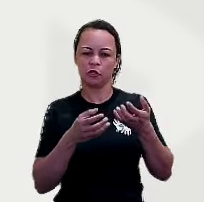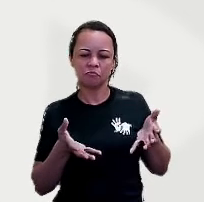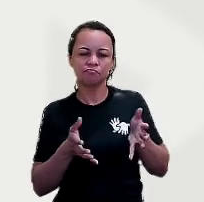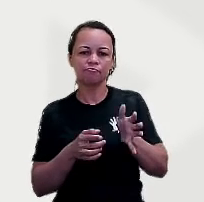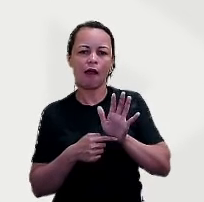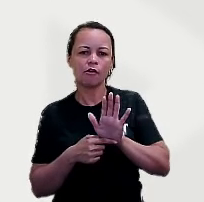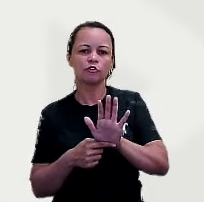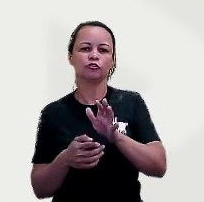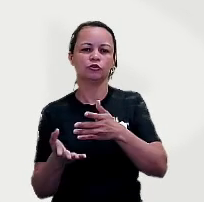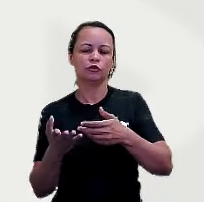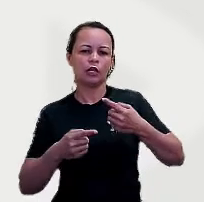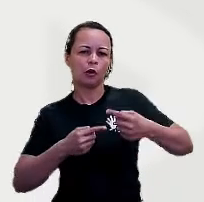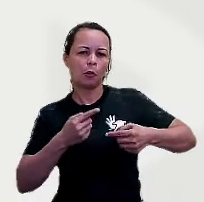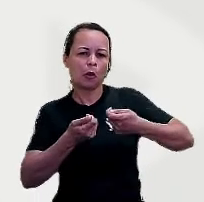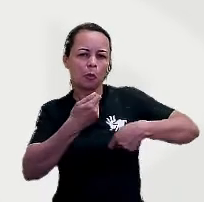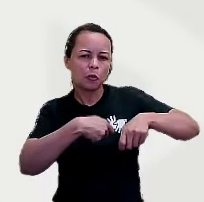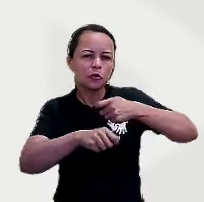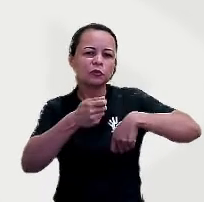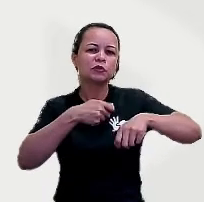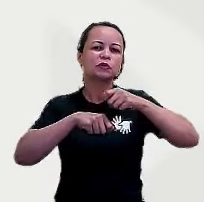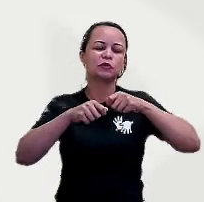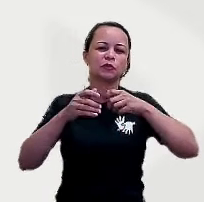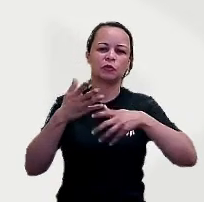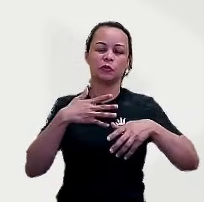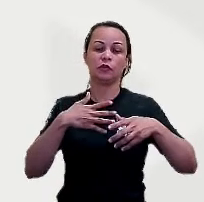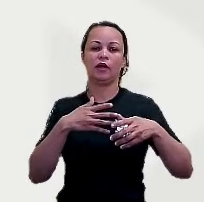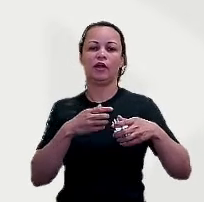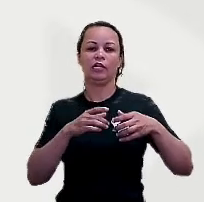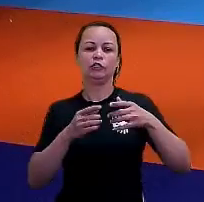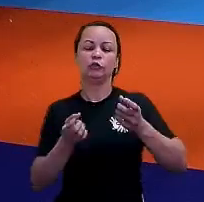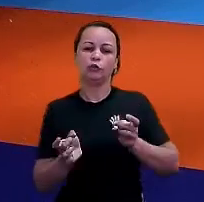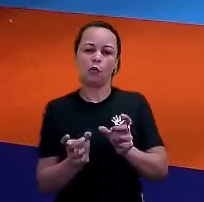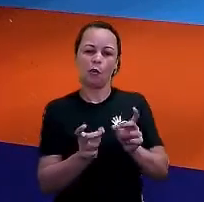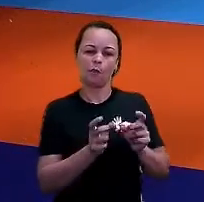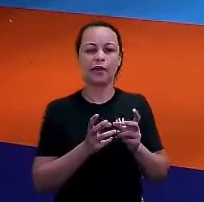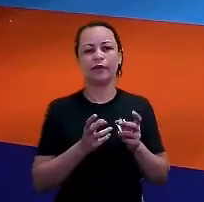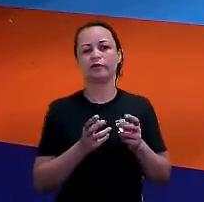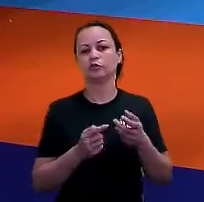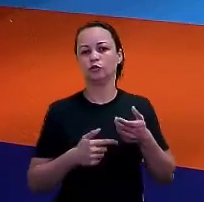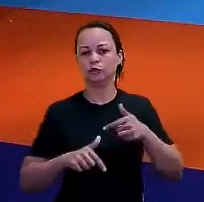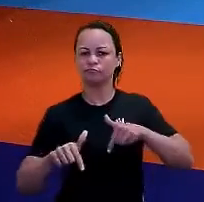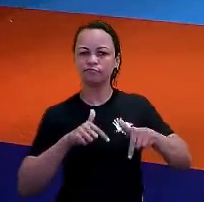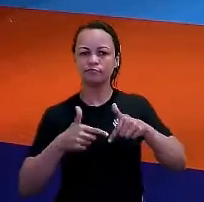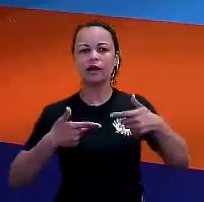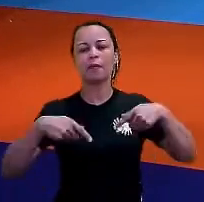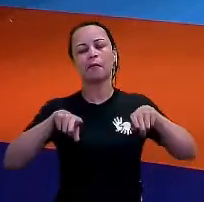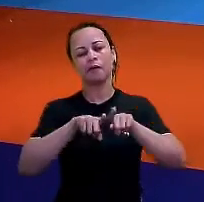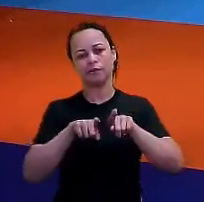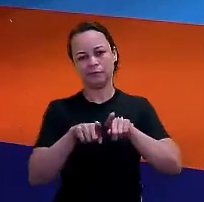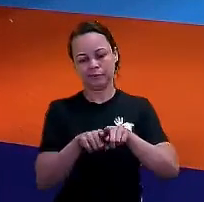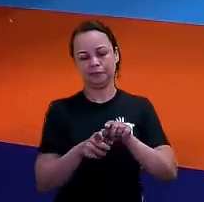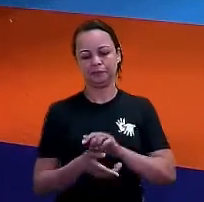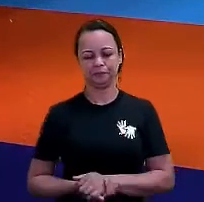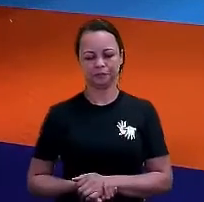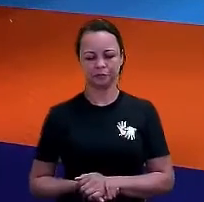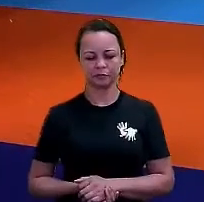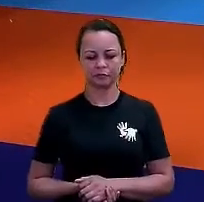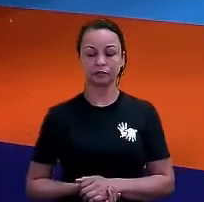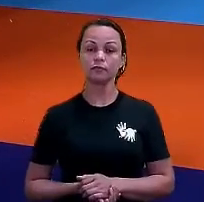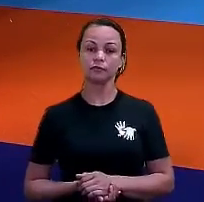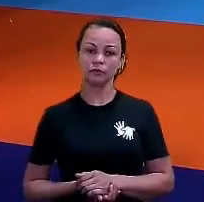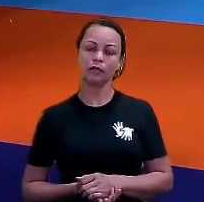na agricultura, na indústria, no comércio e na prestação de serviços. Além disso, é por